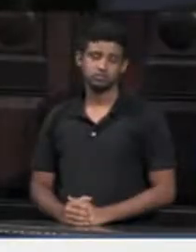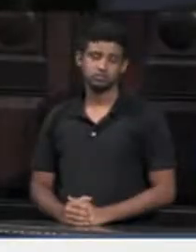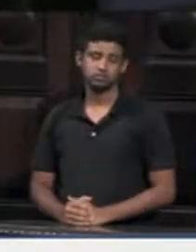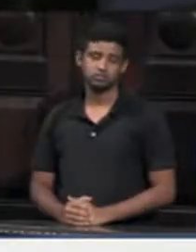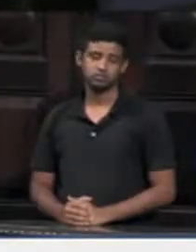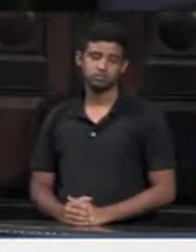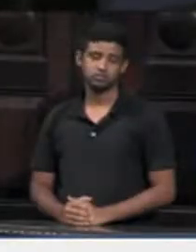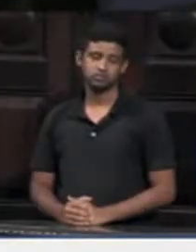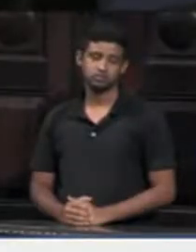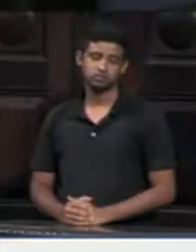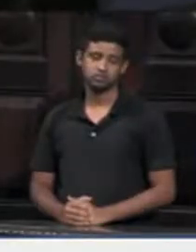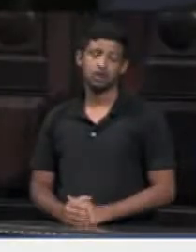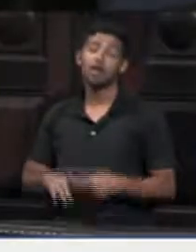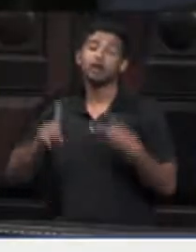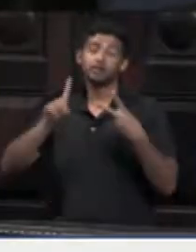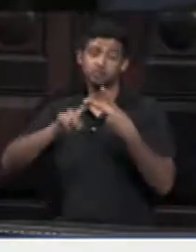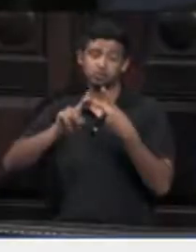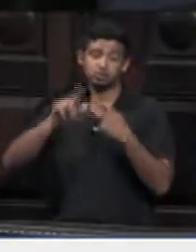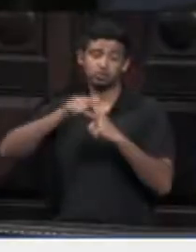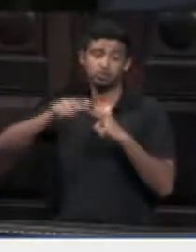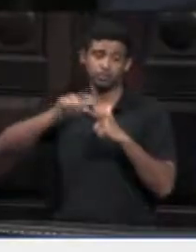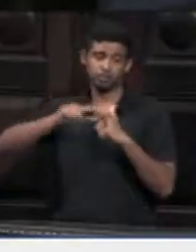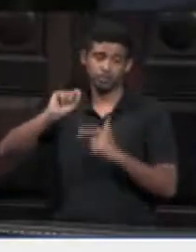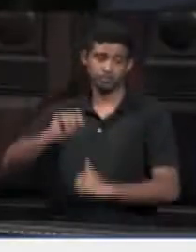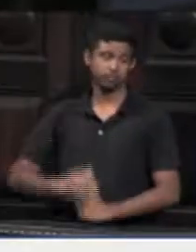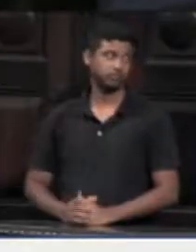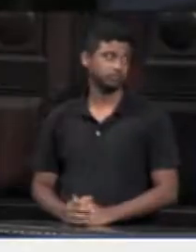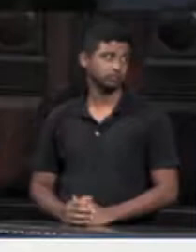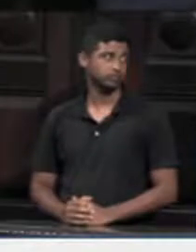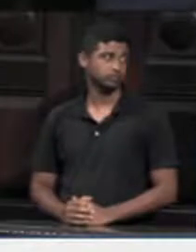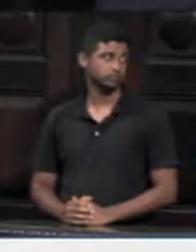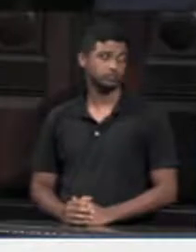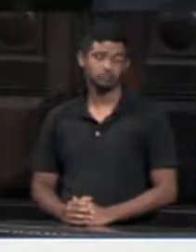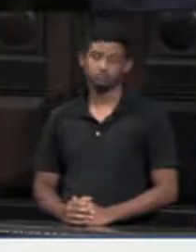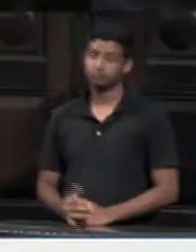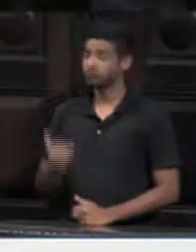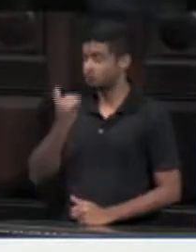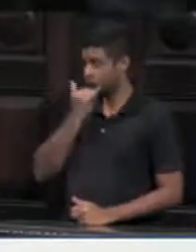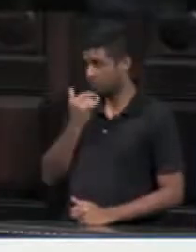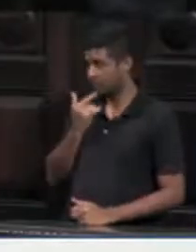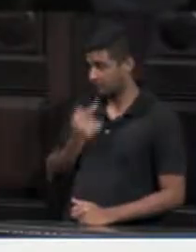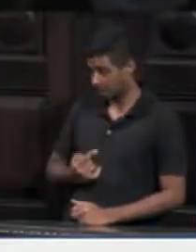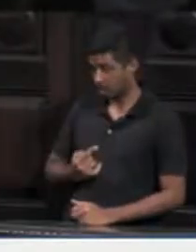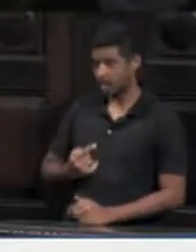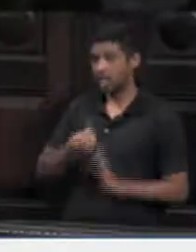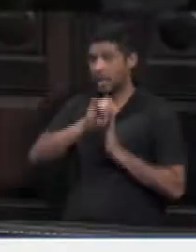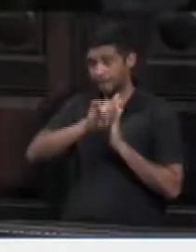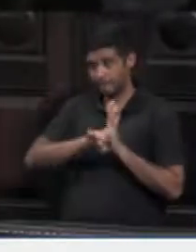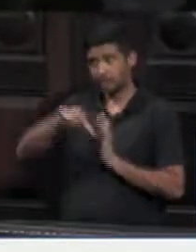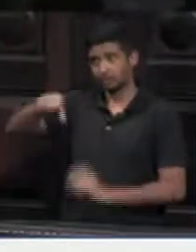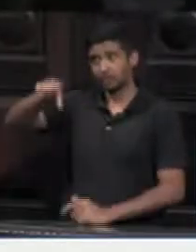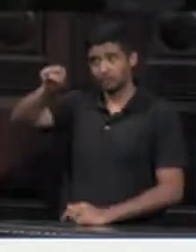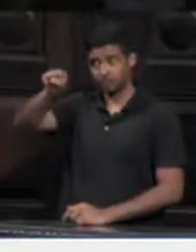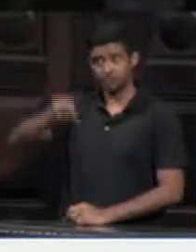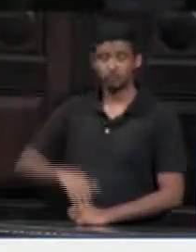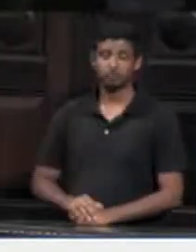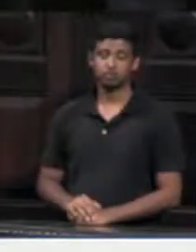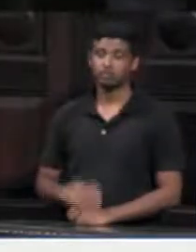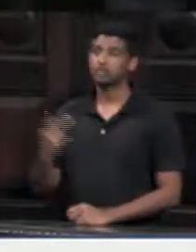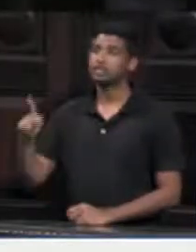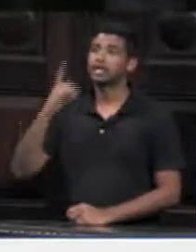esclarecer isso. A segunda questão... Em relação à emenda 98. A emenda 98 do